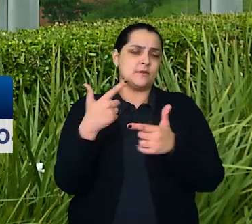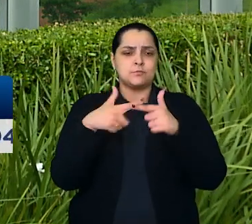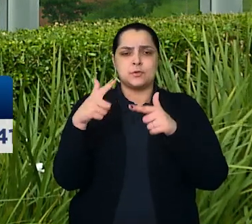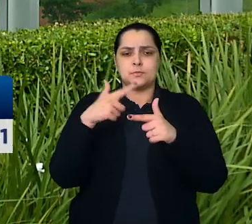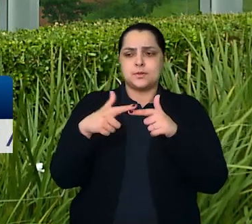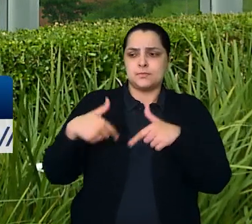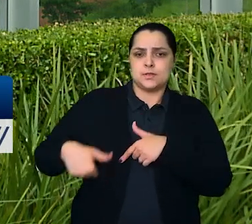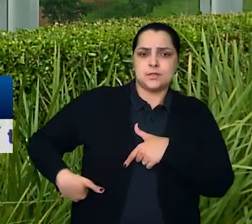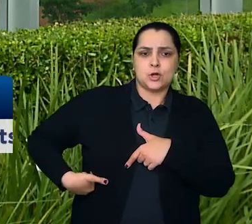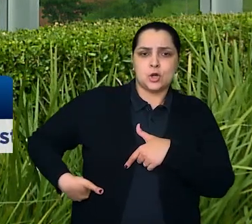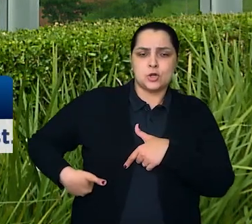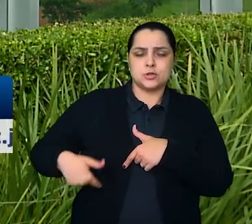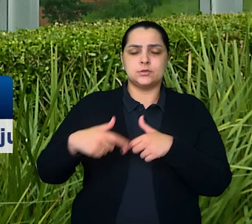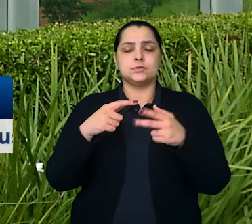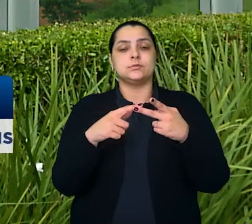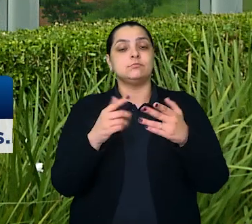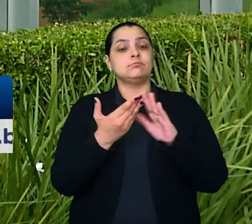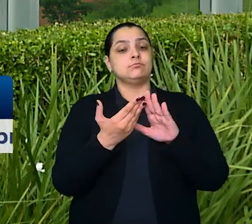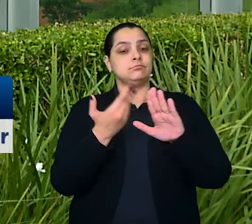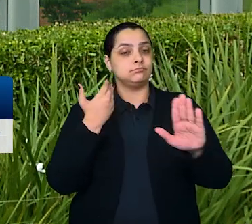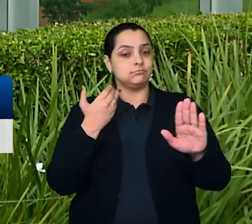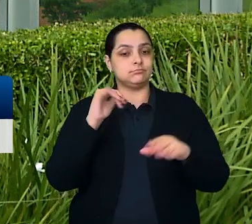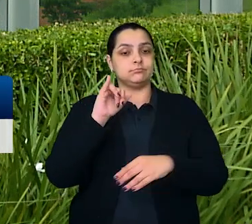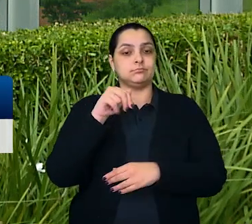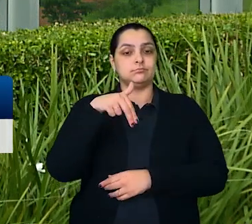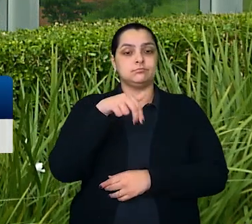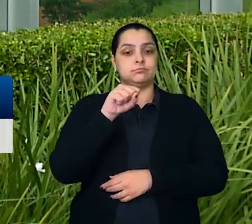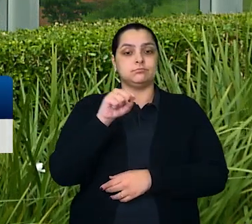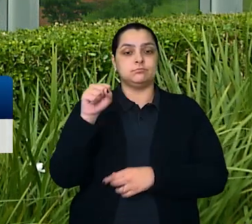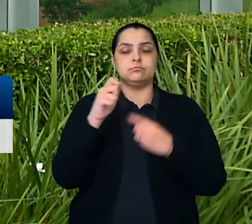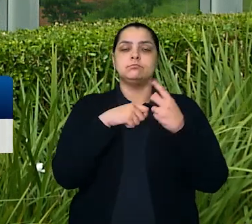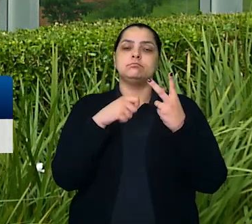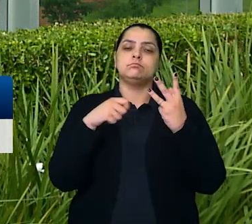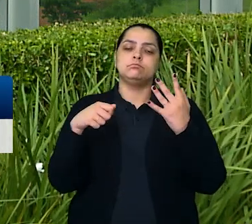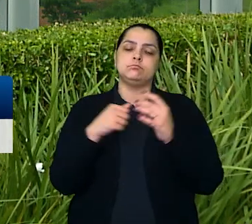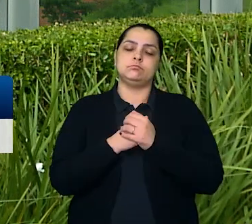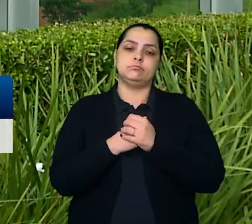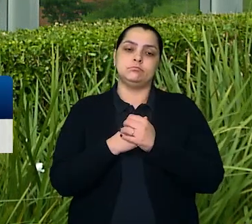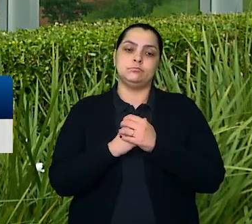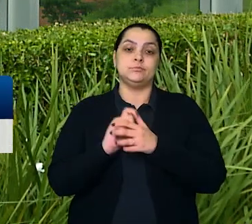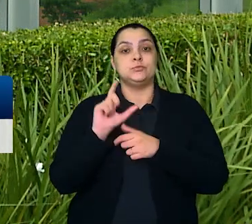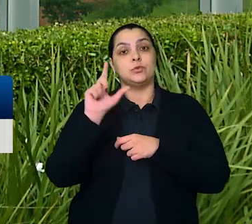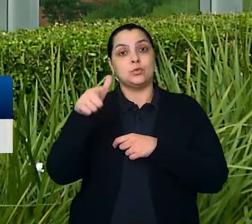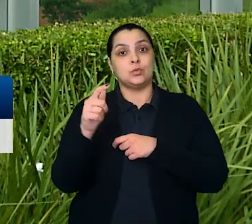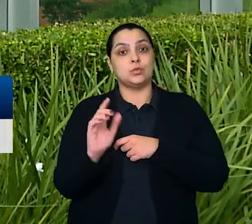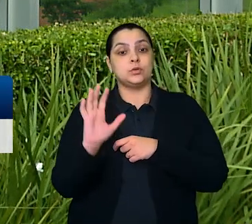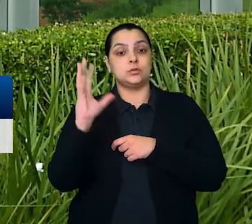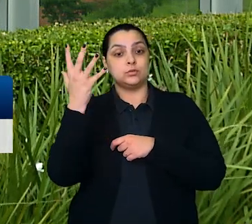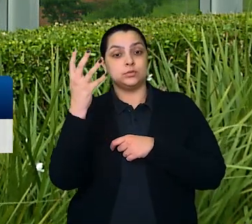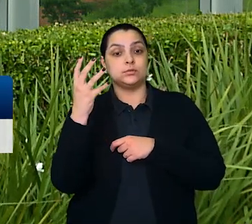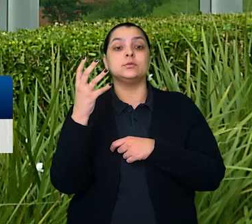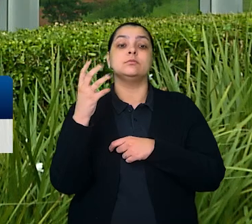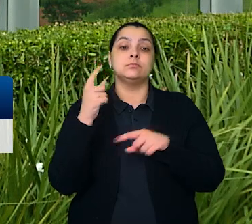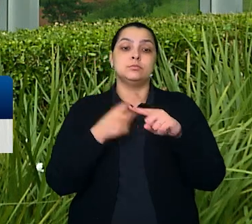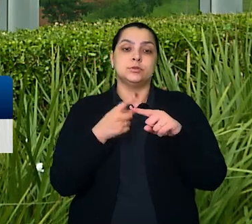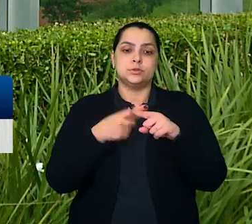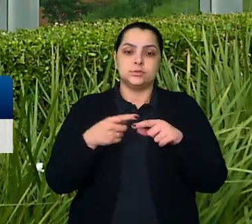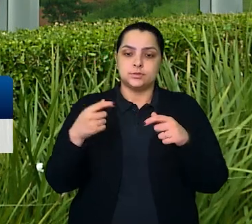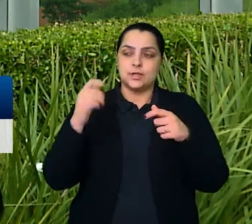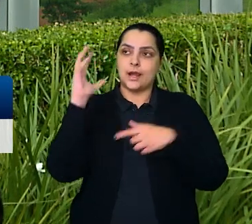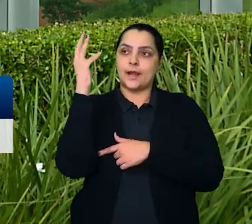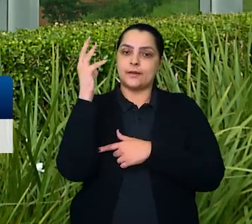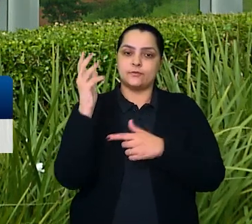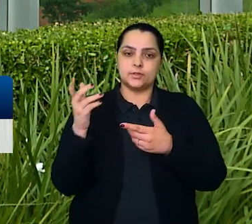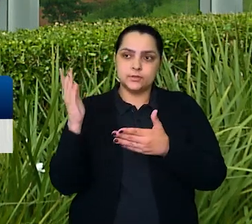na região lombar e teve de ser afastado pelo INSS por alguns meses. O outro acidente teria acontecido enquanto podava uma